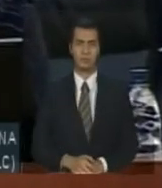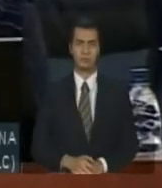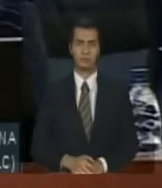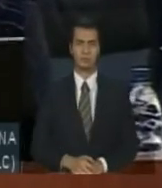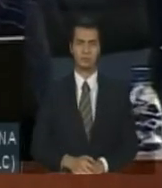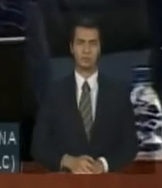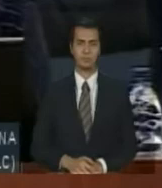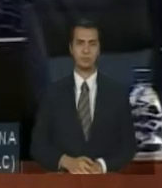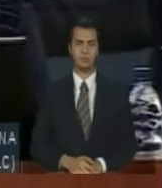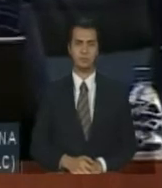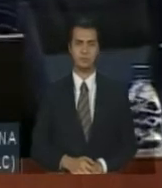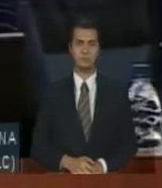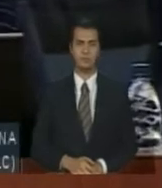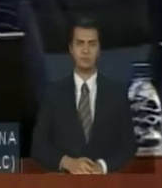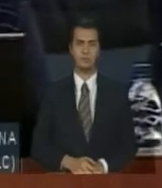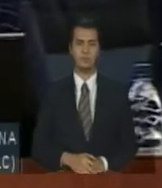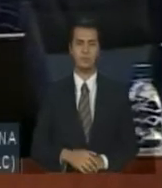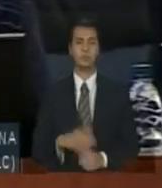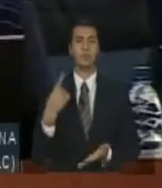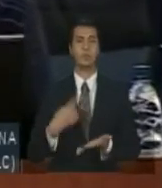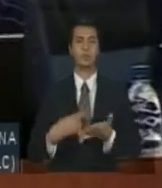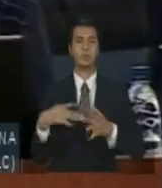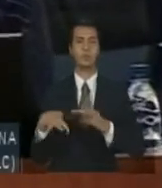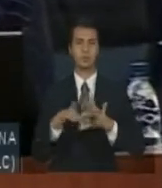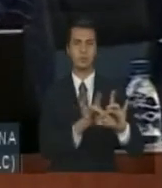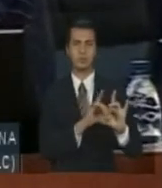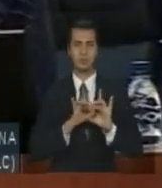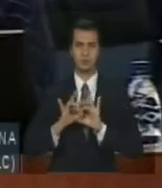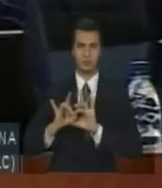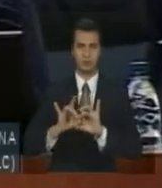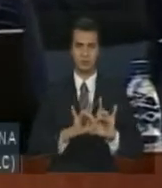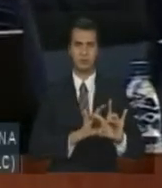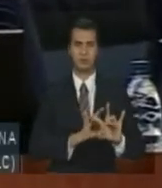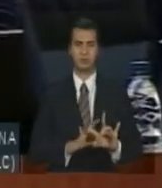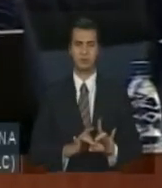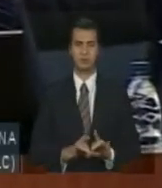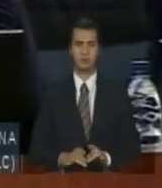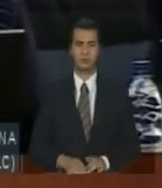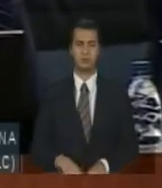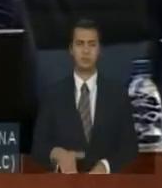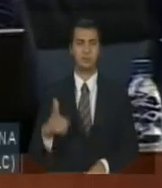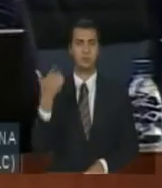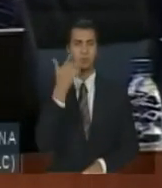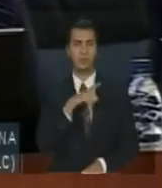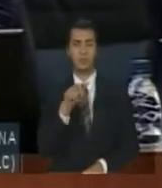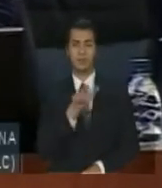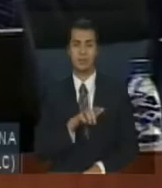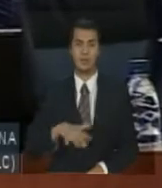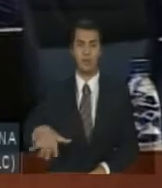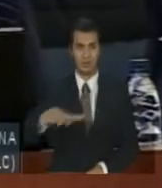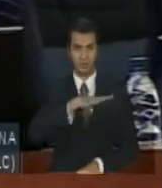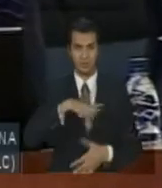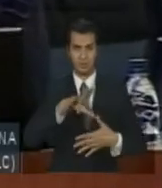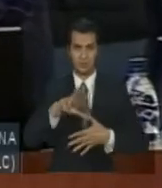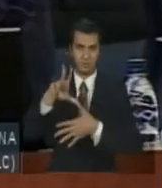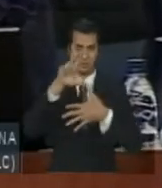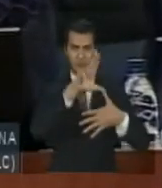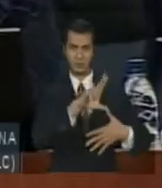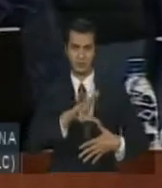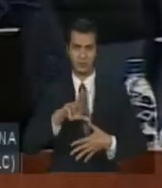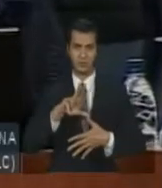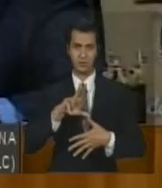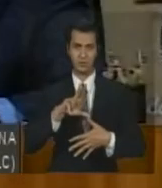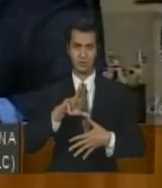uma integração que transforme a nossa região